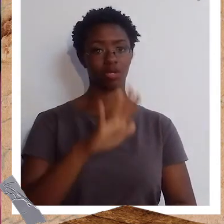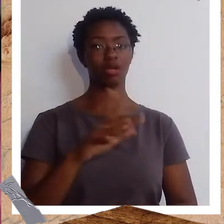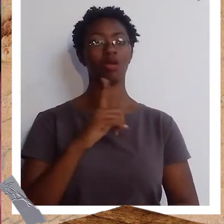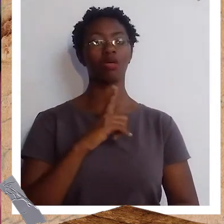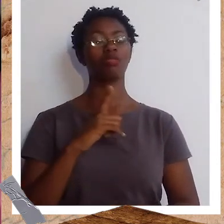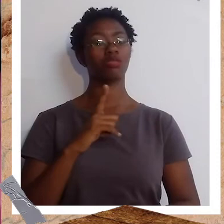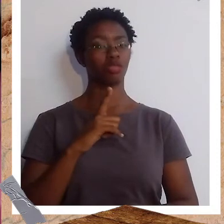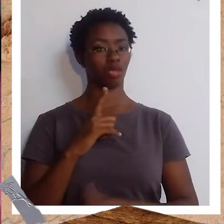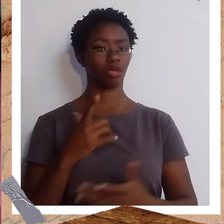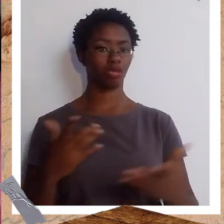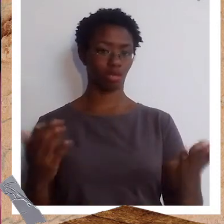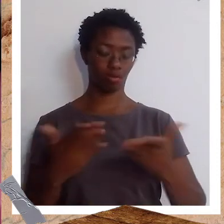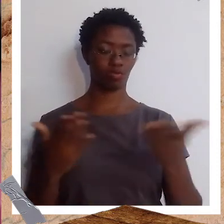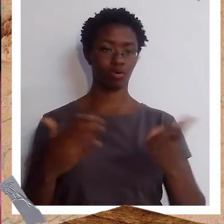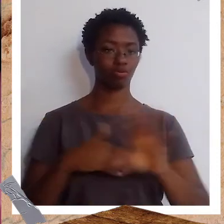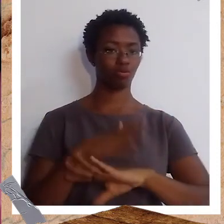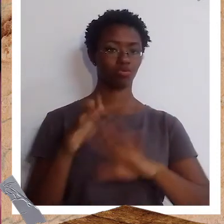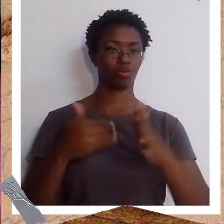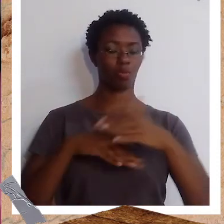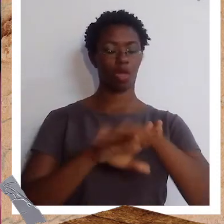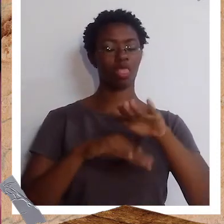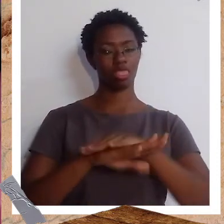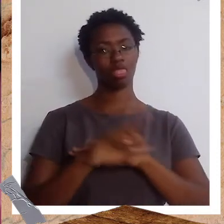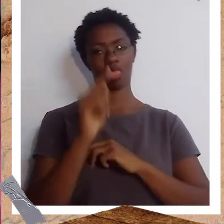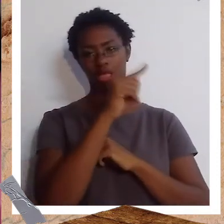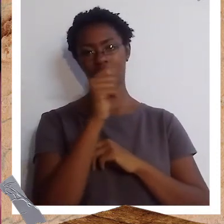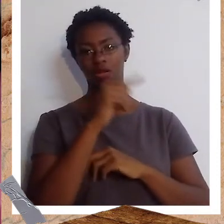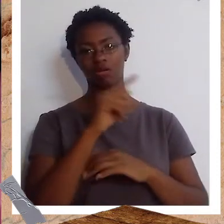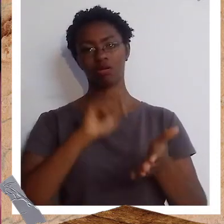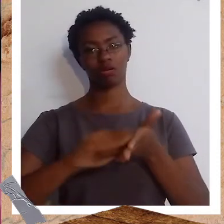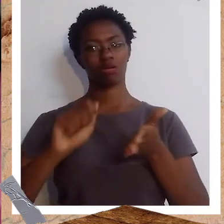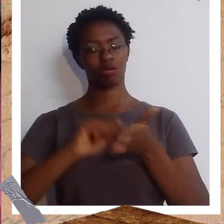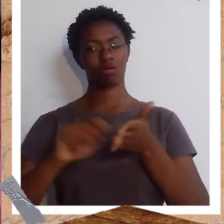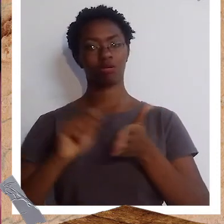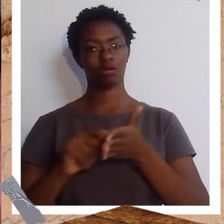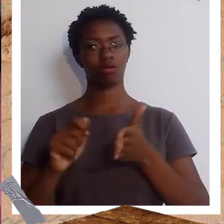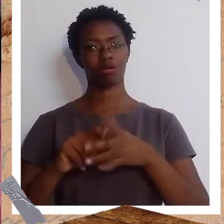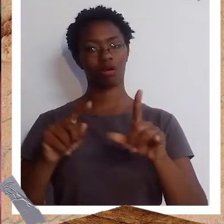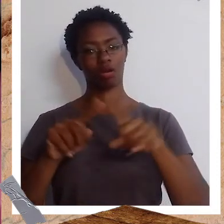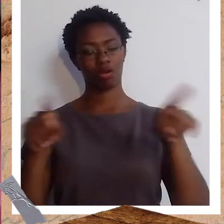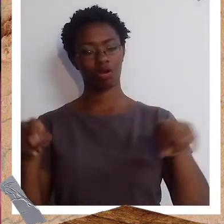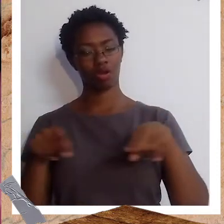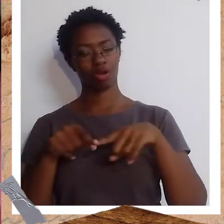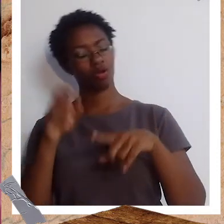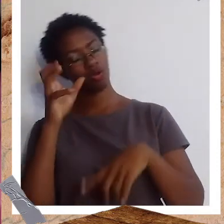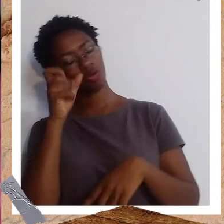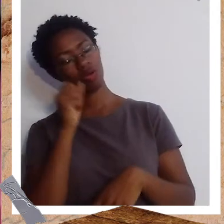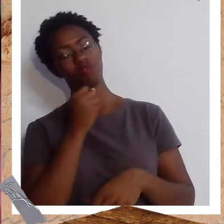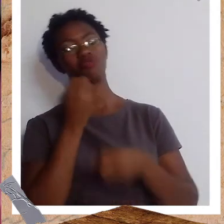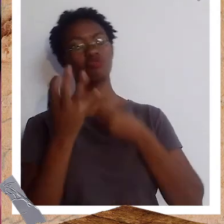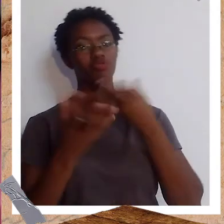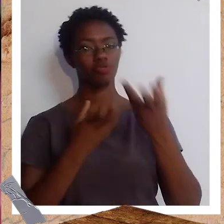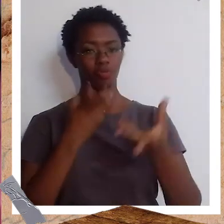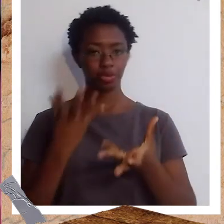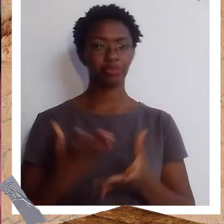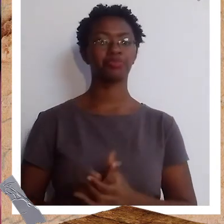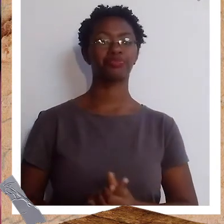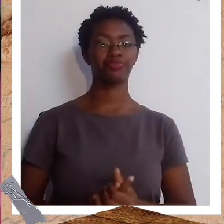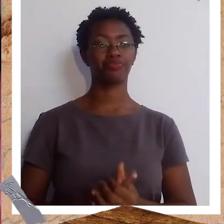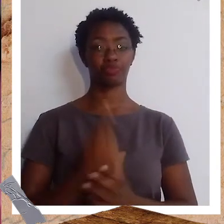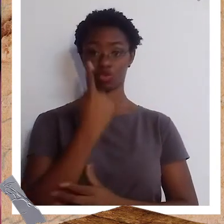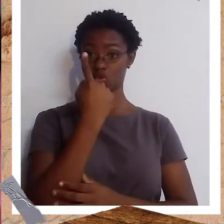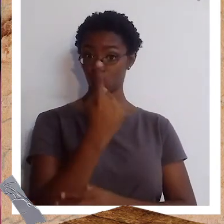guarda da Biblioteca Nacional os manuscritos que deram origem ao quarto de despejo, quase a totalidade. Um destes manuscritos